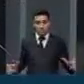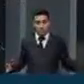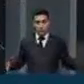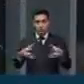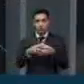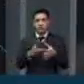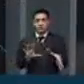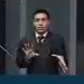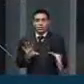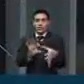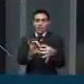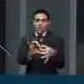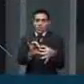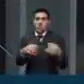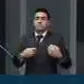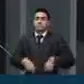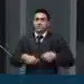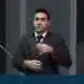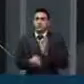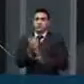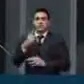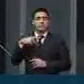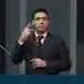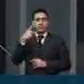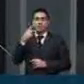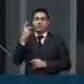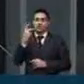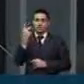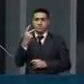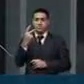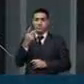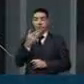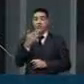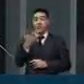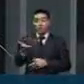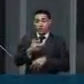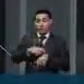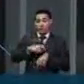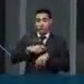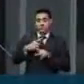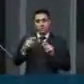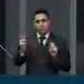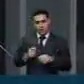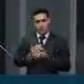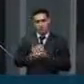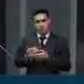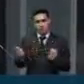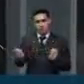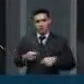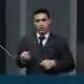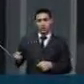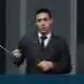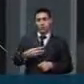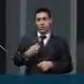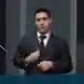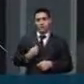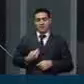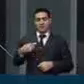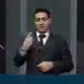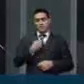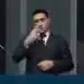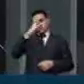que, neste momento, fazer uma política por cima. Eu digo neste momento porque se pode se iniciar, sim, um novo momento na nossa